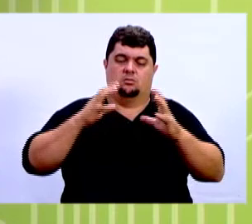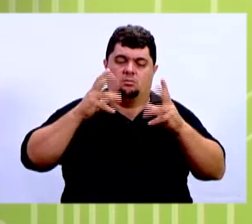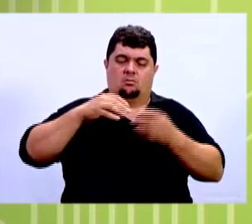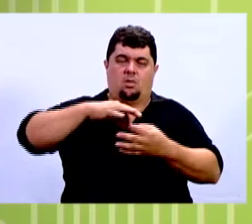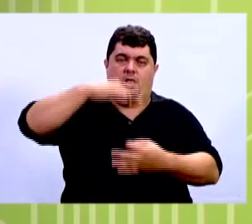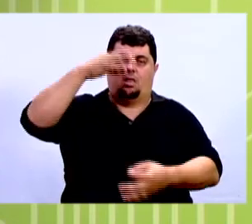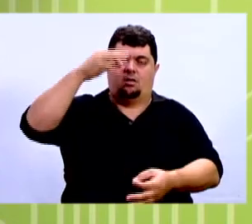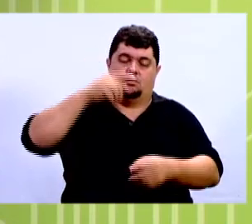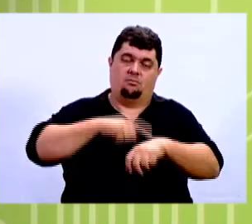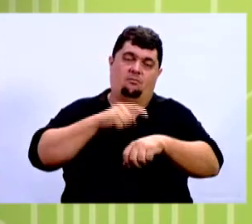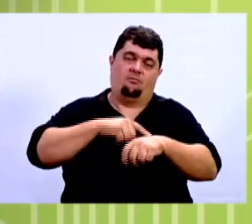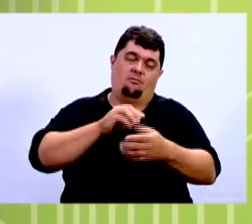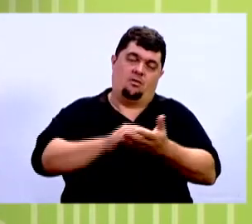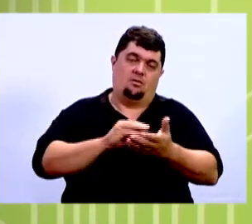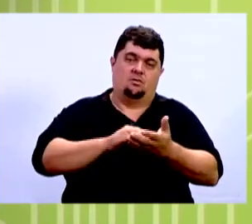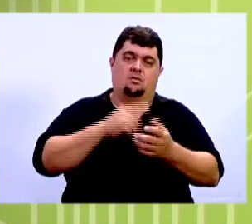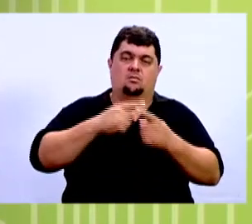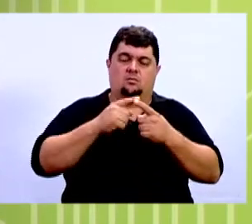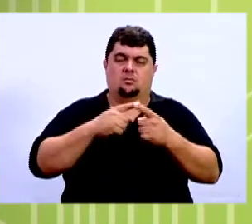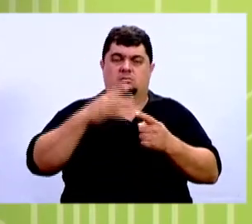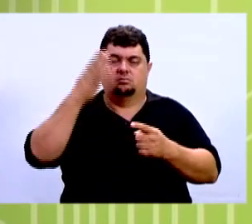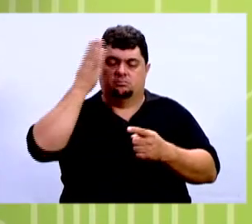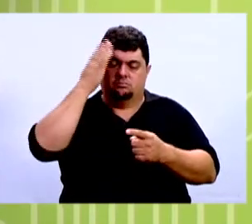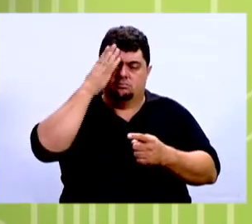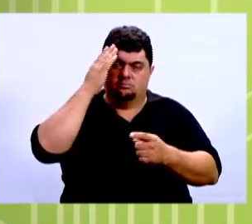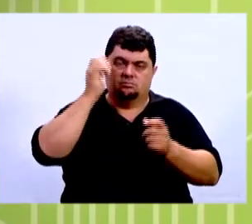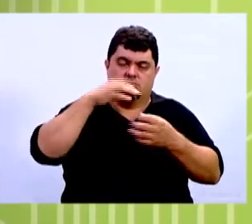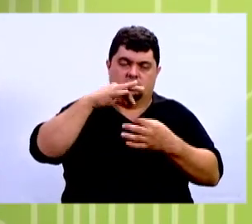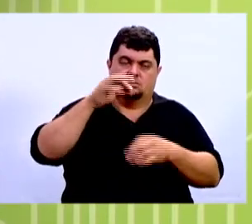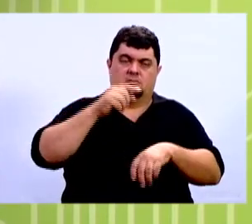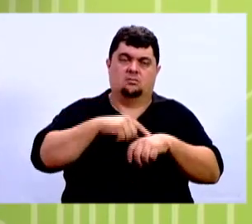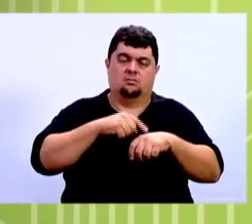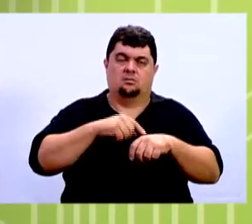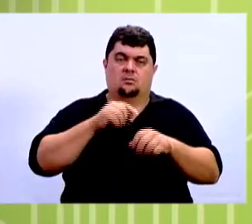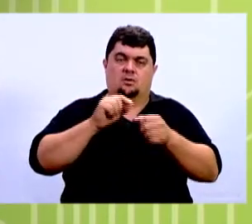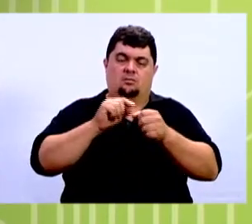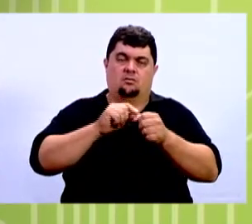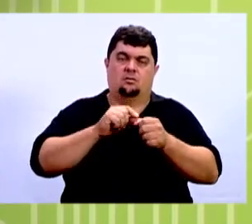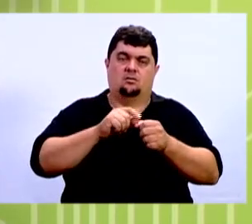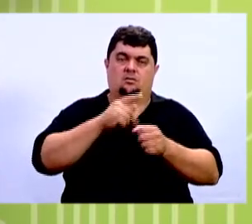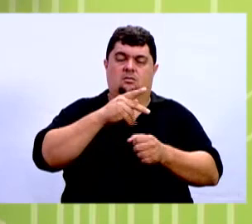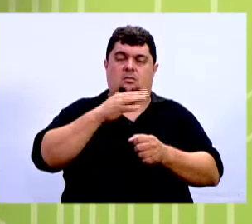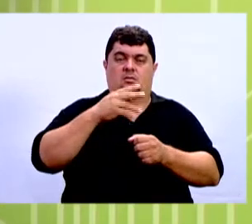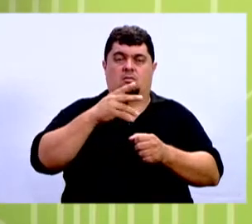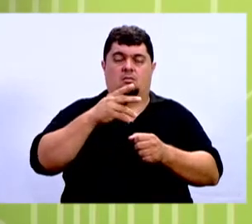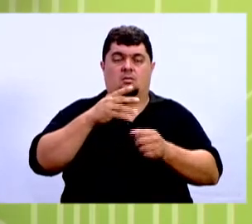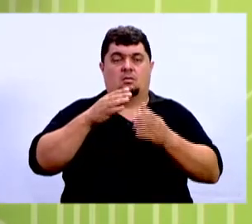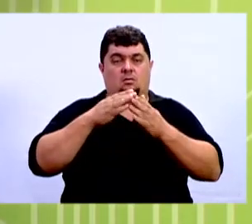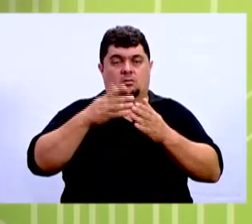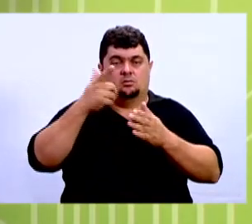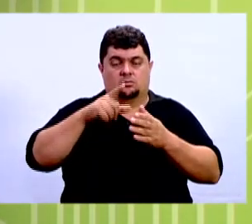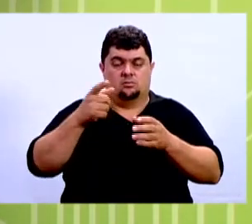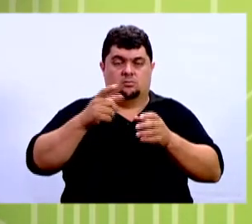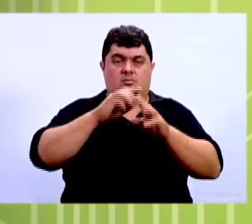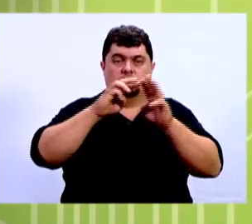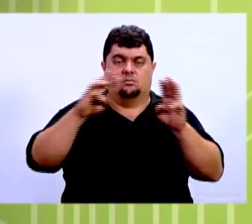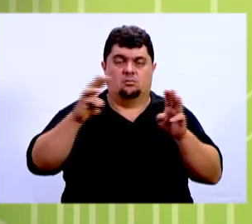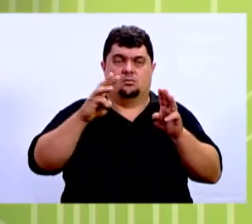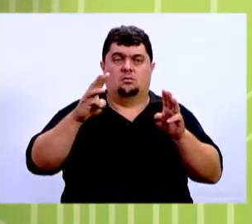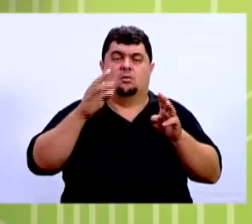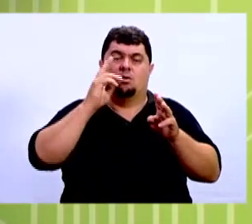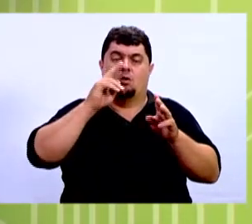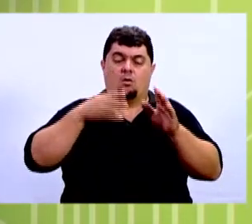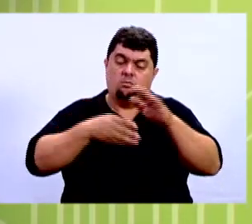tempo, a gente vai colocar lá no ambiente para vocês terem acesso e fazer essas publicações. A gente recomenda que vocês acessem essas páginas que a gente indicou